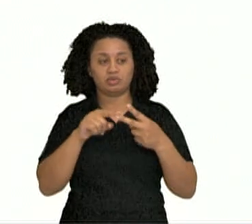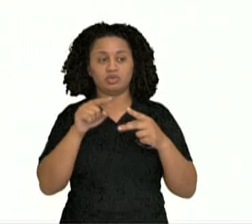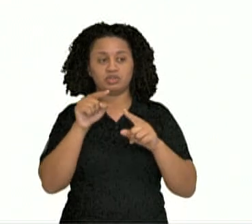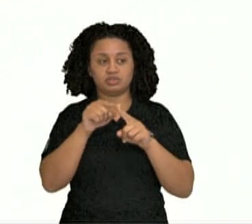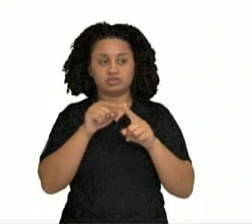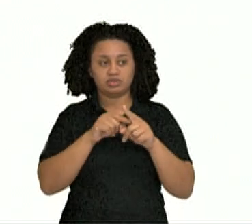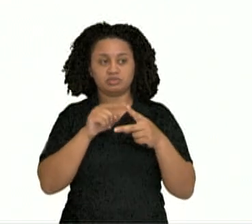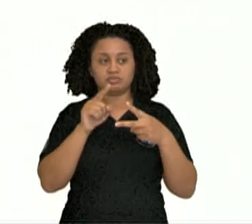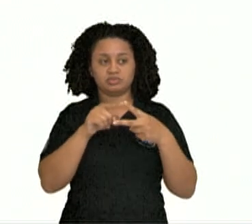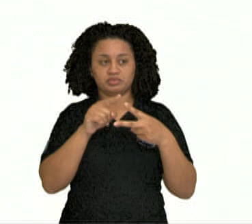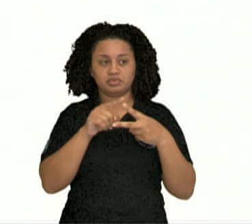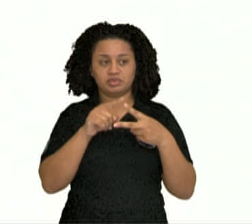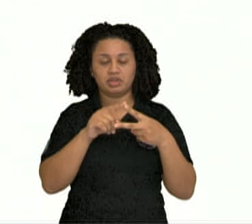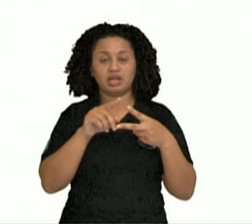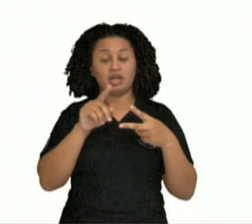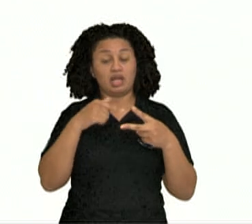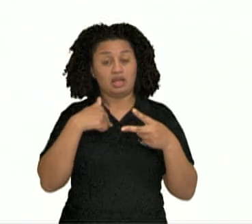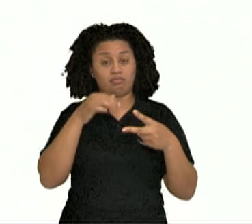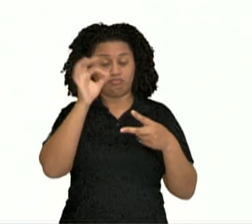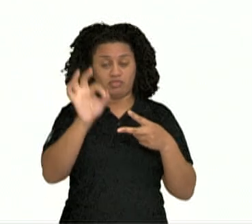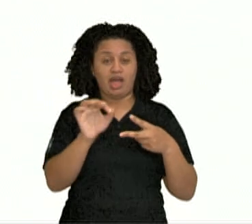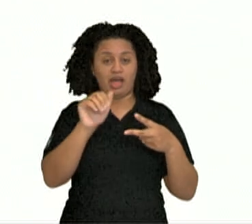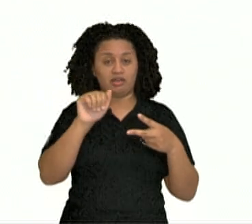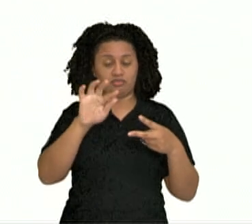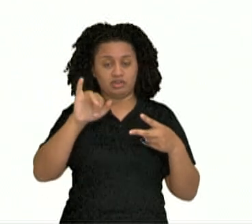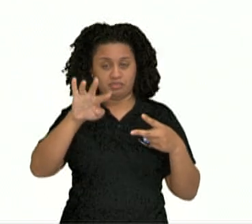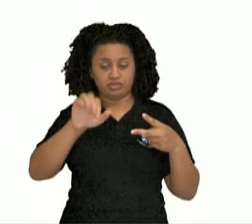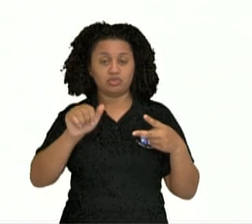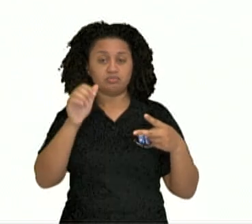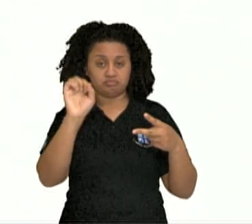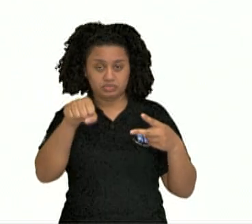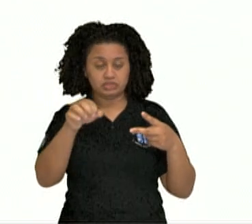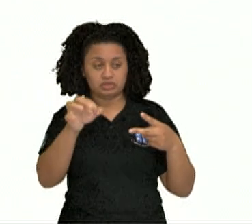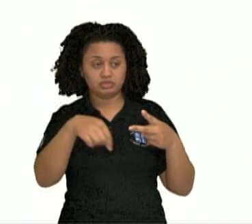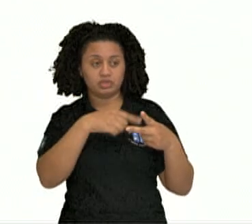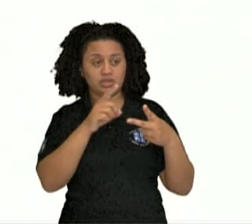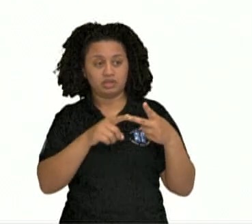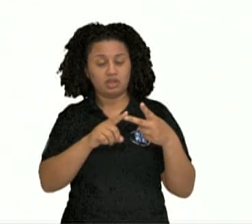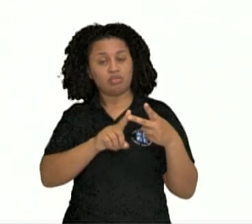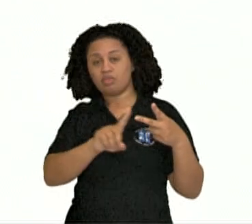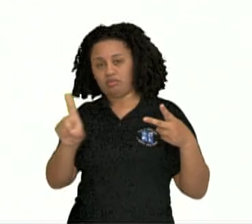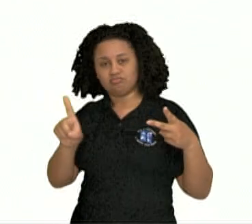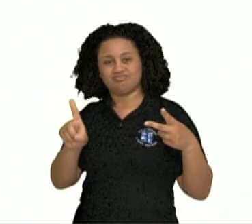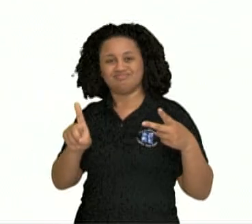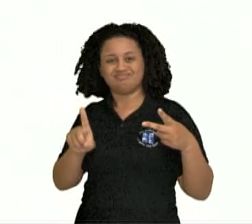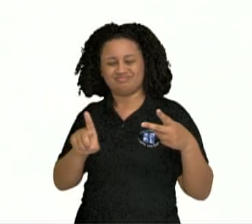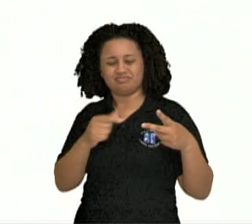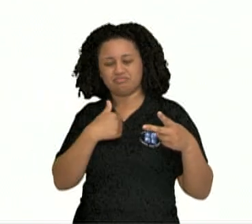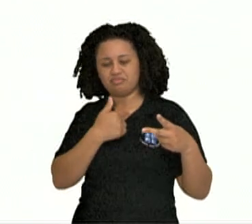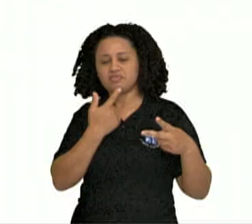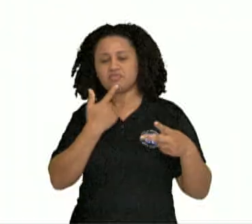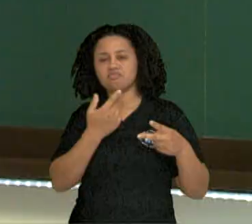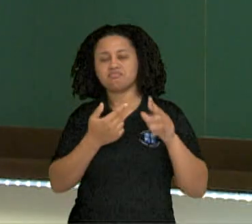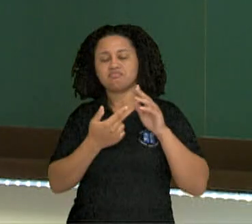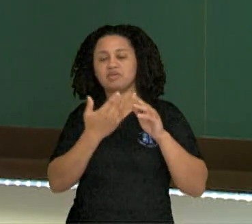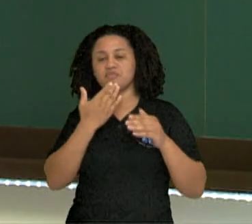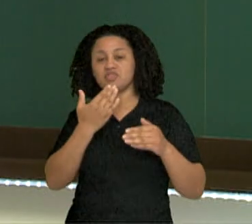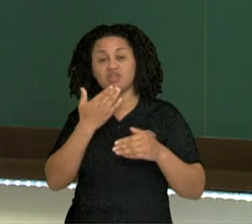janela, e imperativo negativo, para ser uma negação, não abras esta